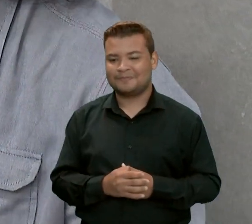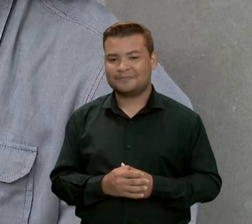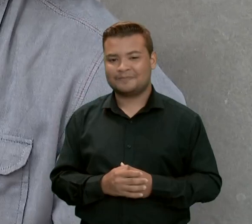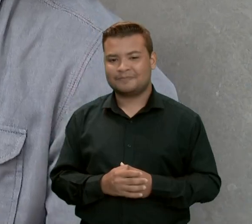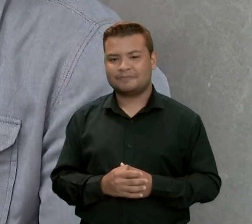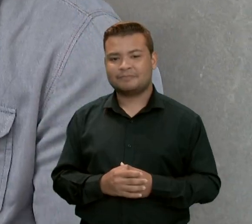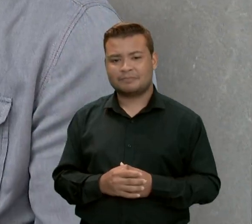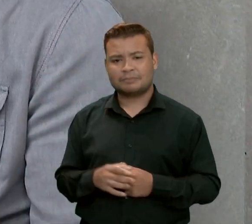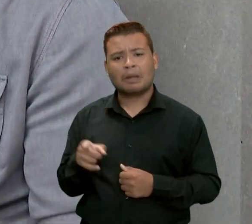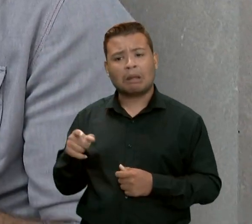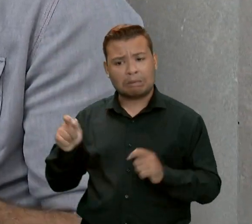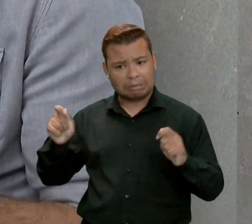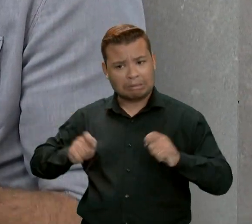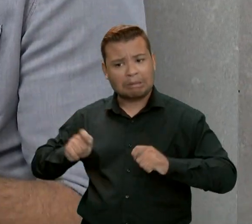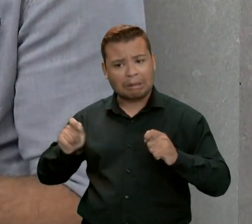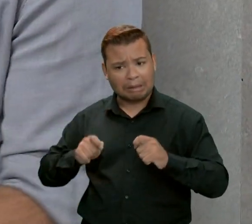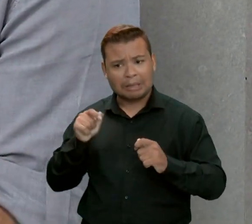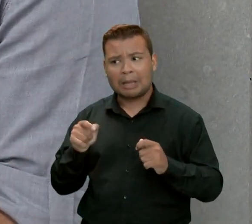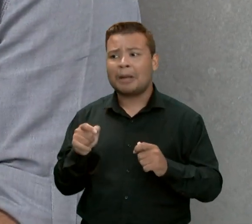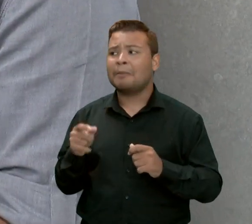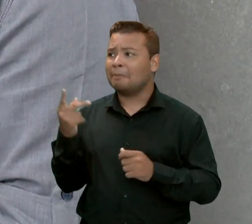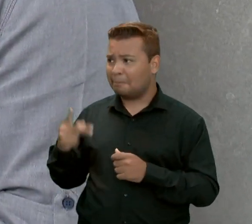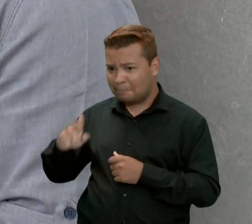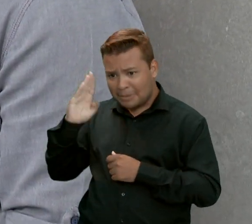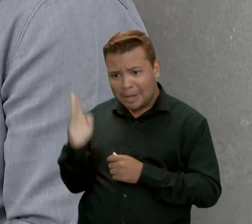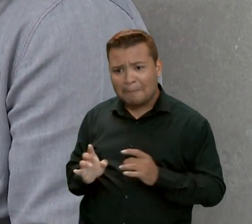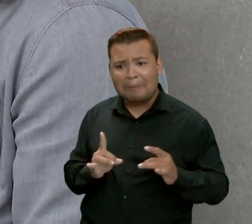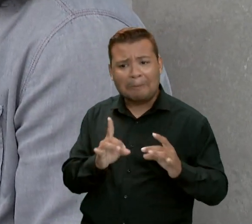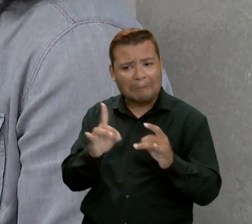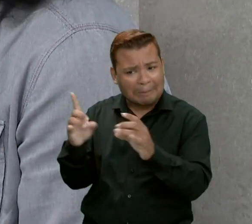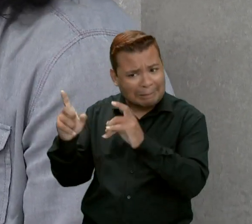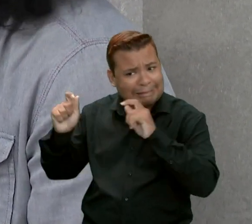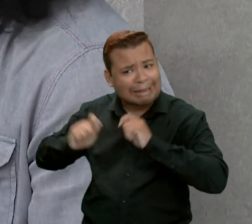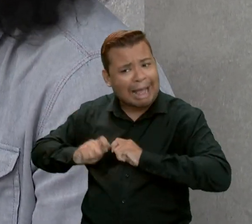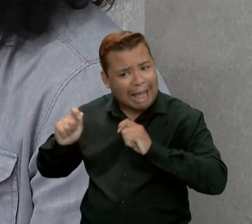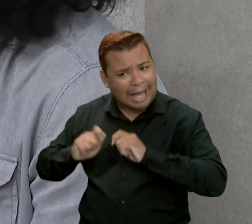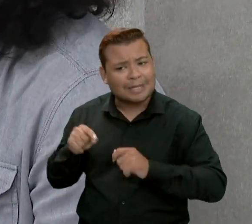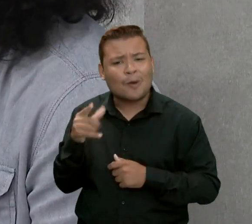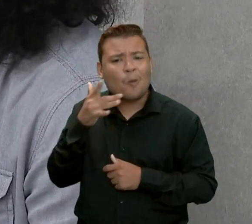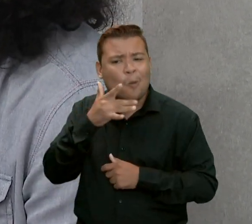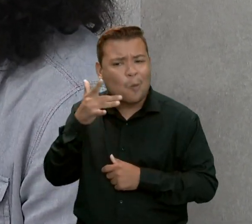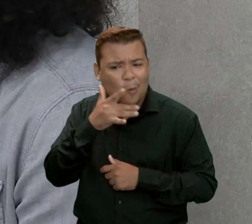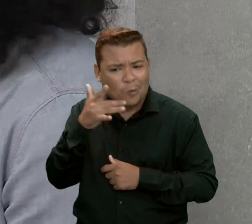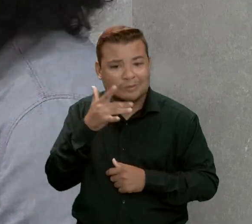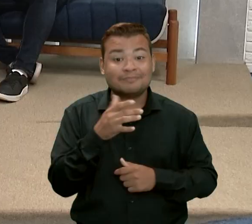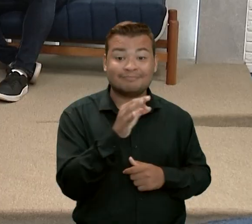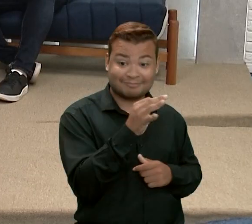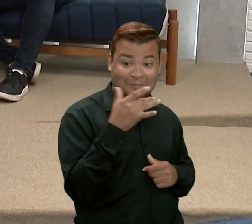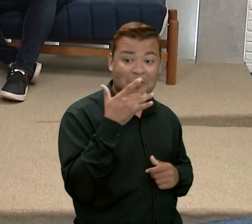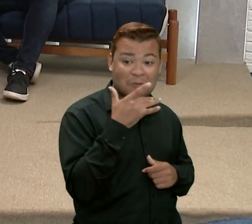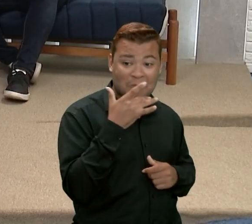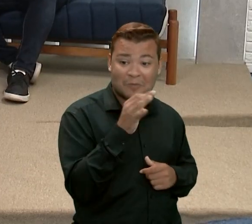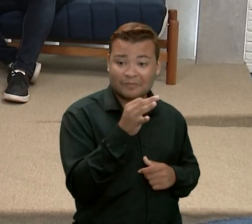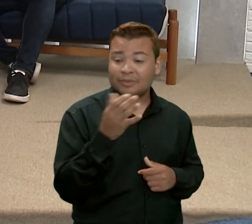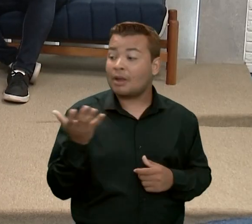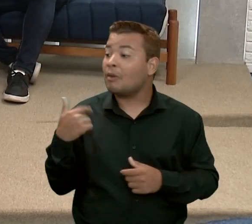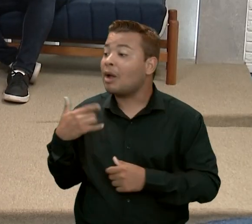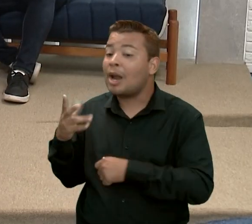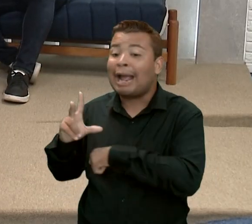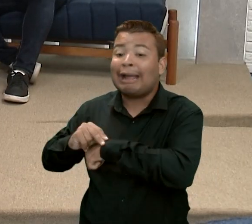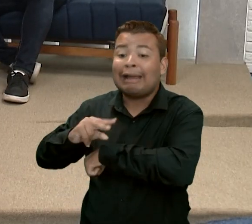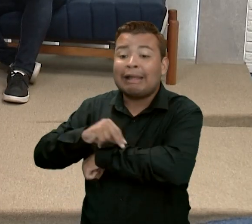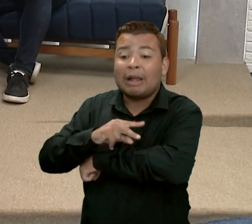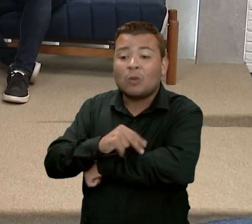Isso já pode ser começado a produzir no Brasil, viu, professora? É gostoso, É bem né? gostosinho. Pois é, olha aí. Agora eu vou experimentar os grilinhos, me dá aí.